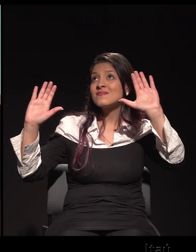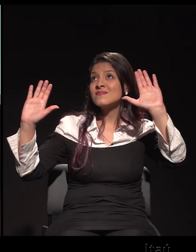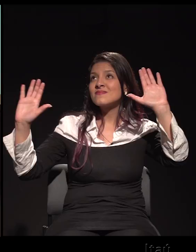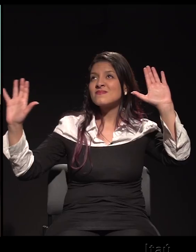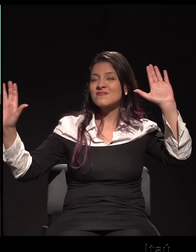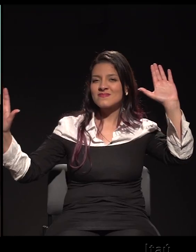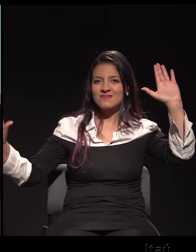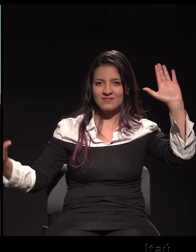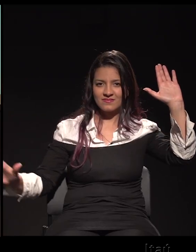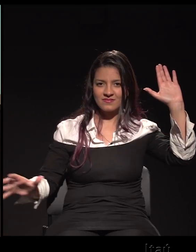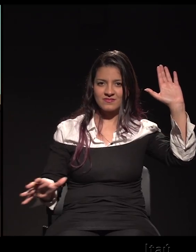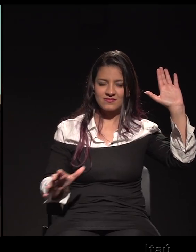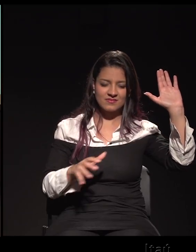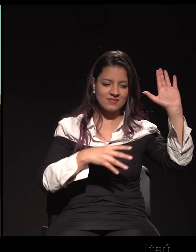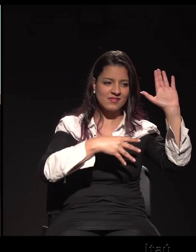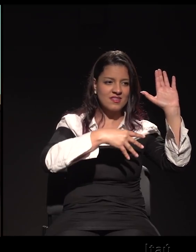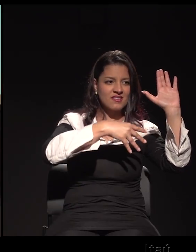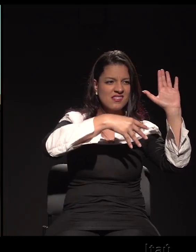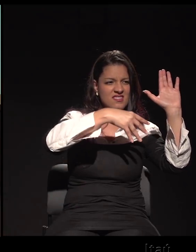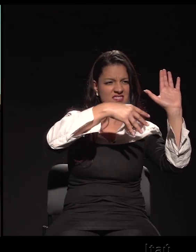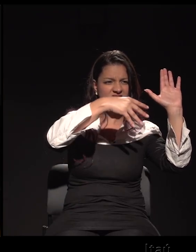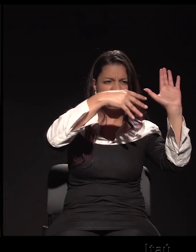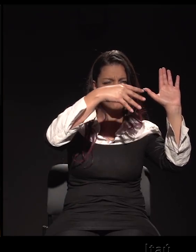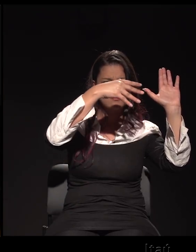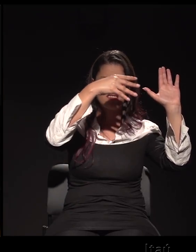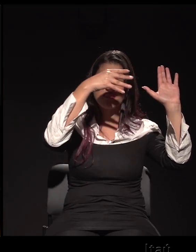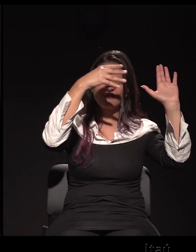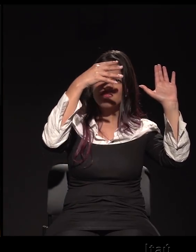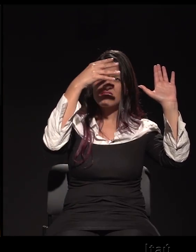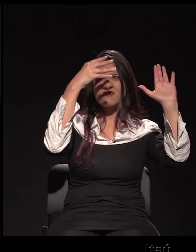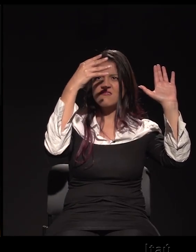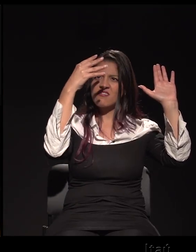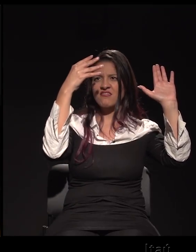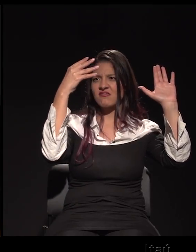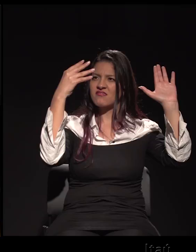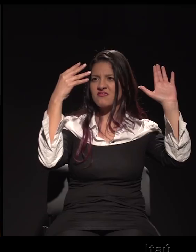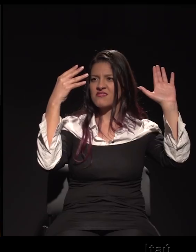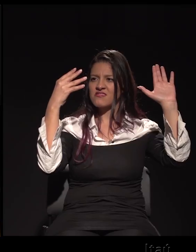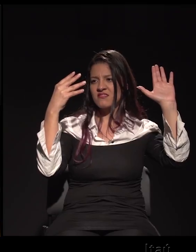É o arco-íris.